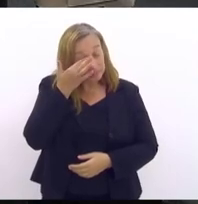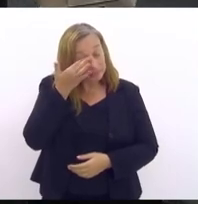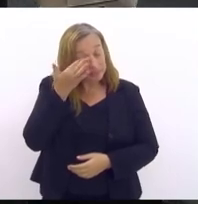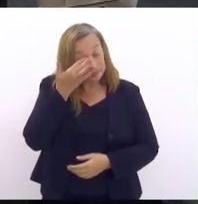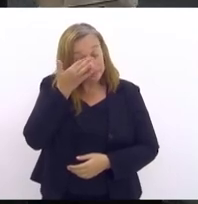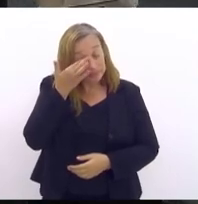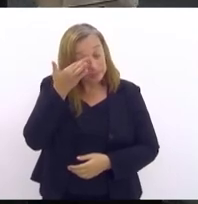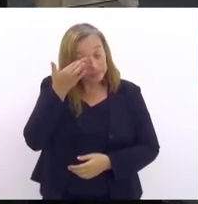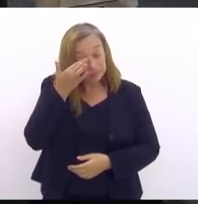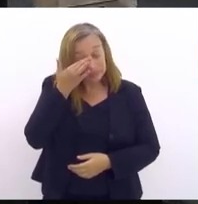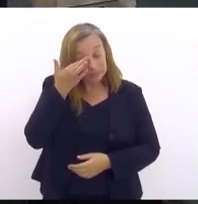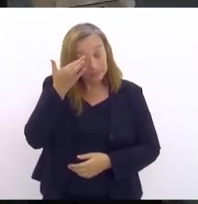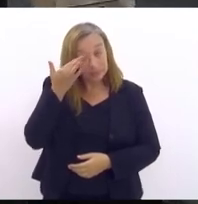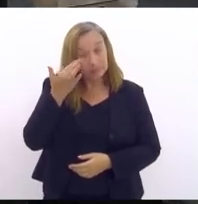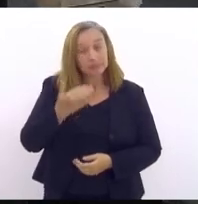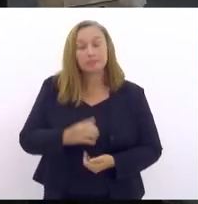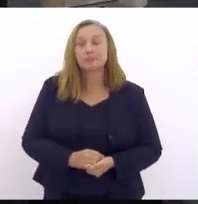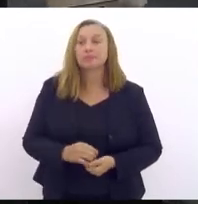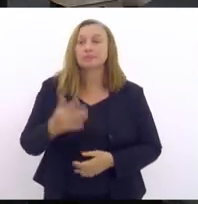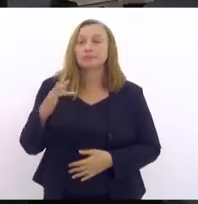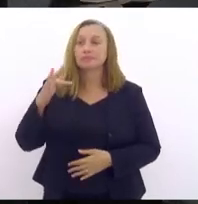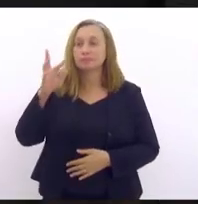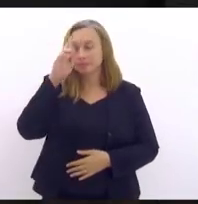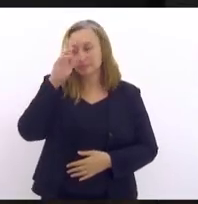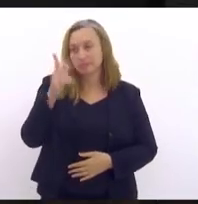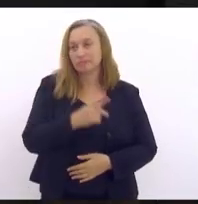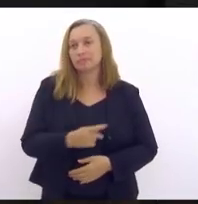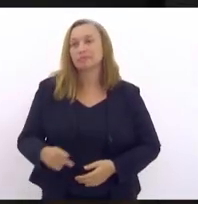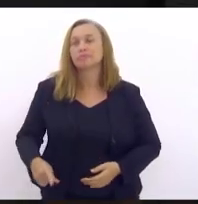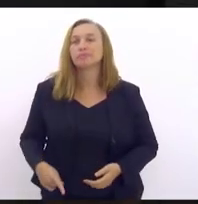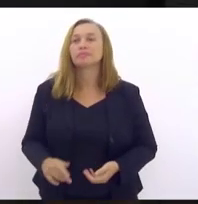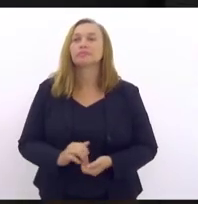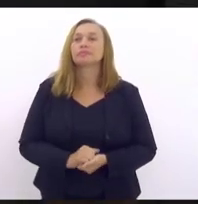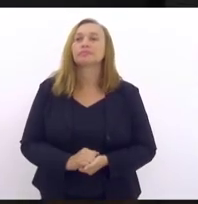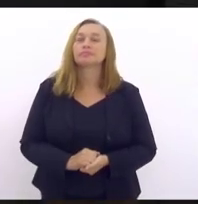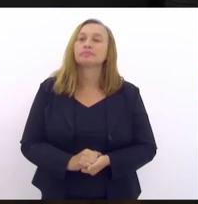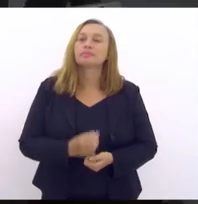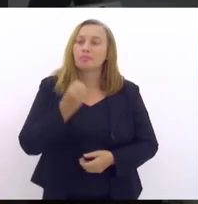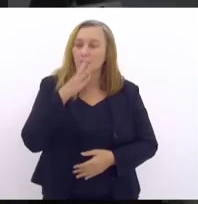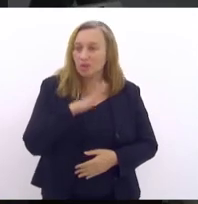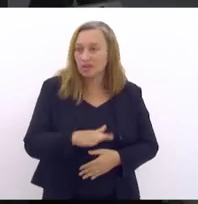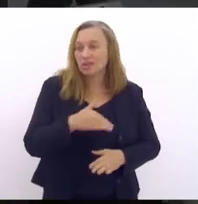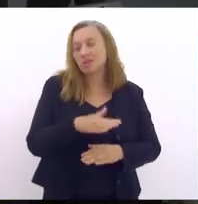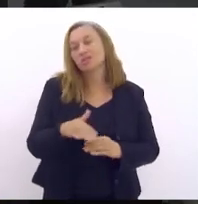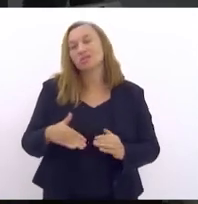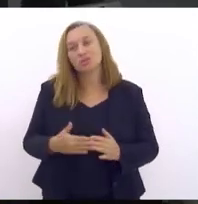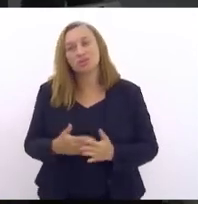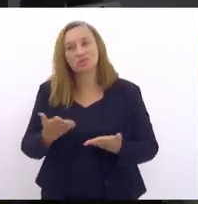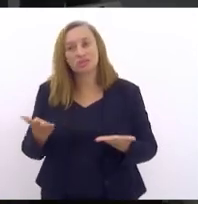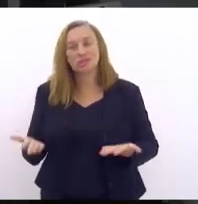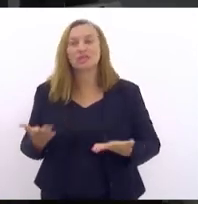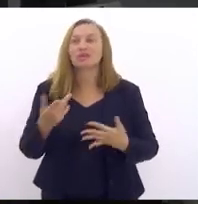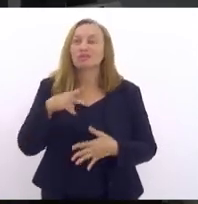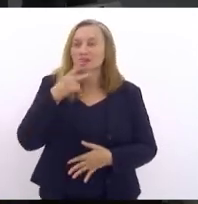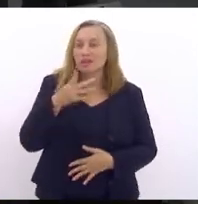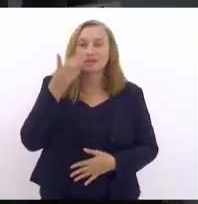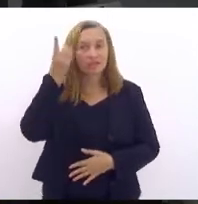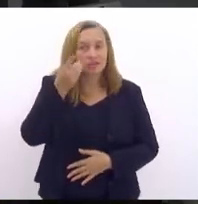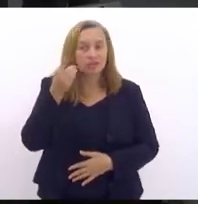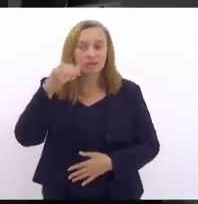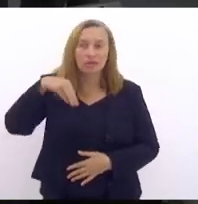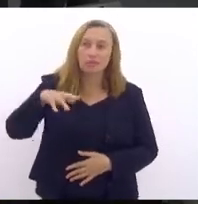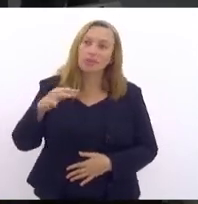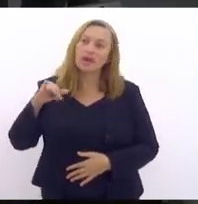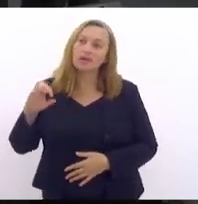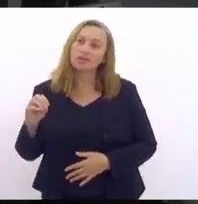Vamos... Serei breve, presidente. Deputada Marta. Boa tarde a todas e todos. Até falei com o deputado Márcio Glauberto